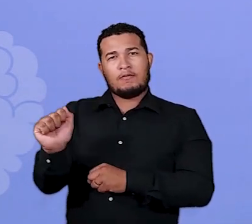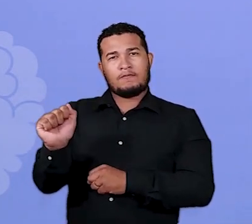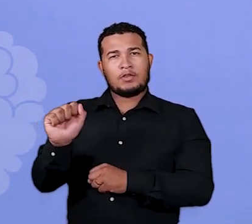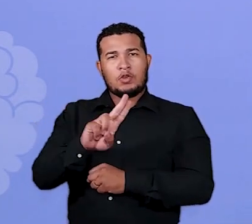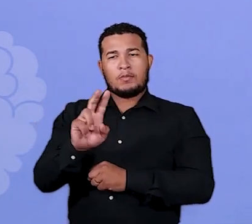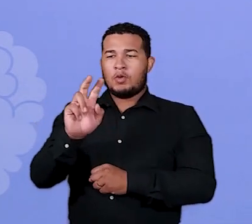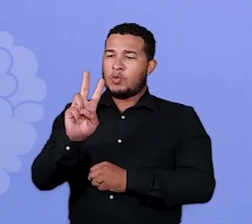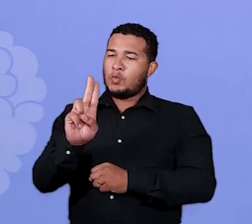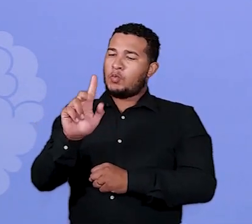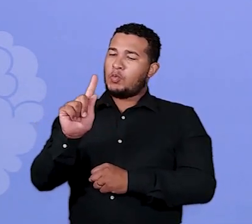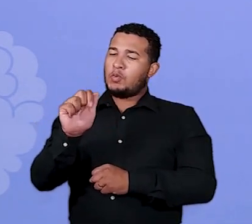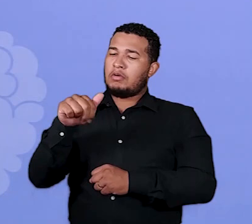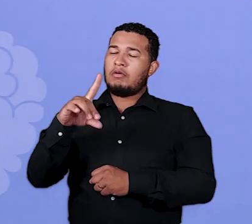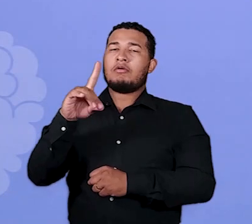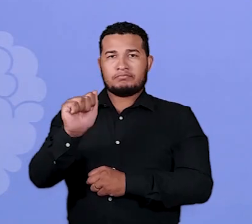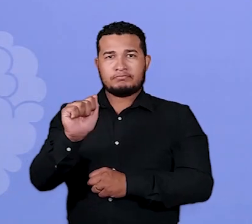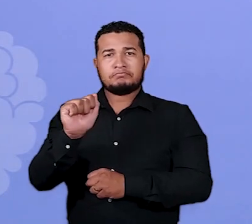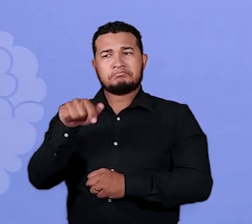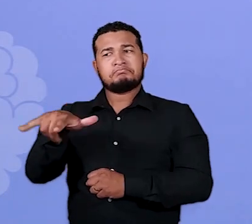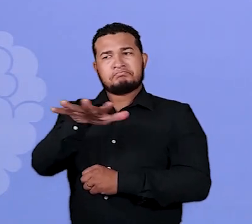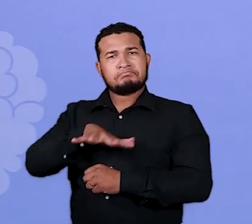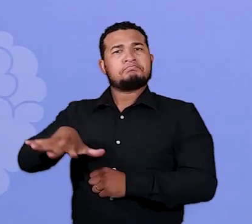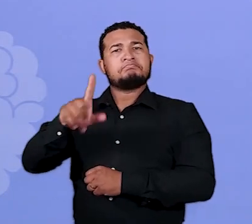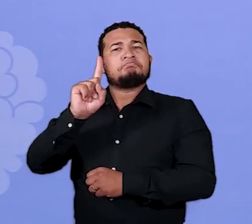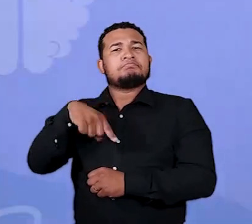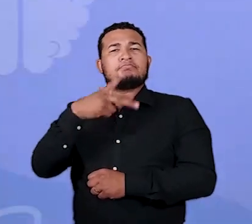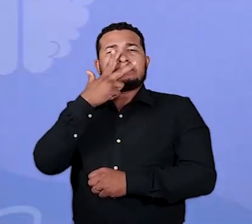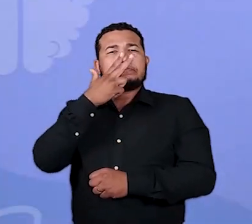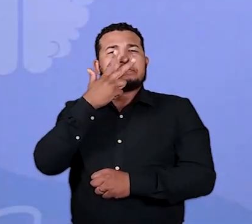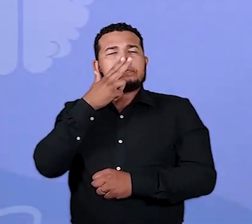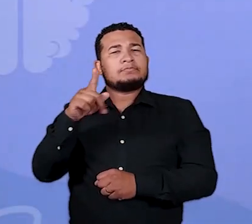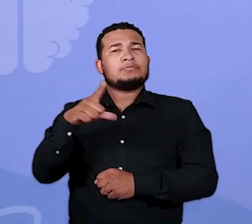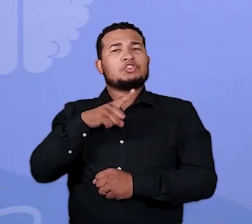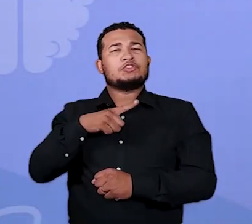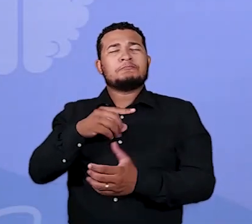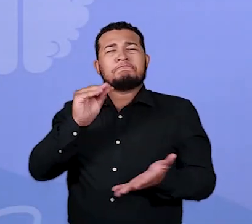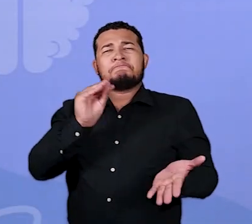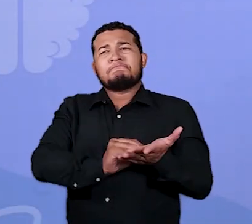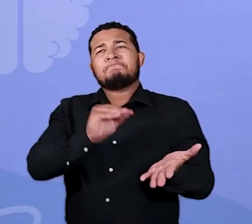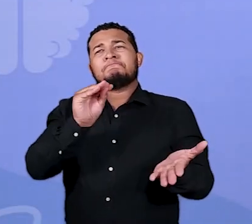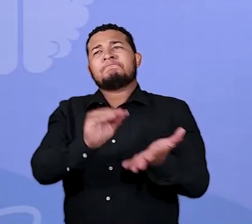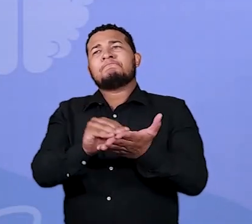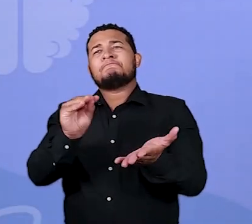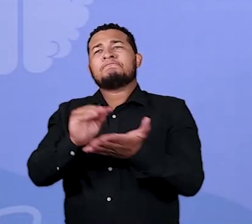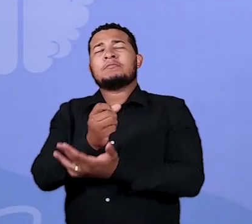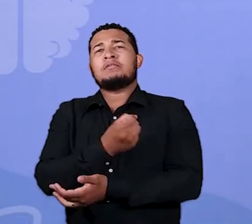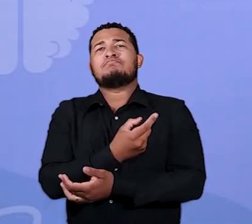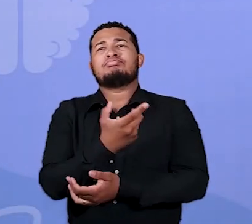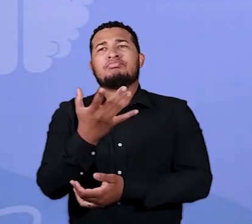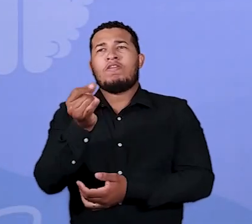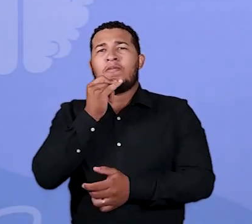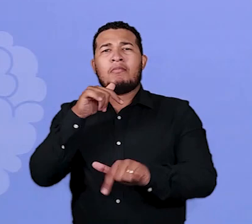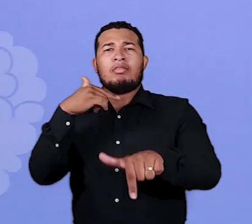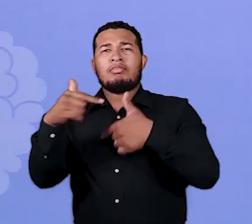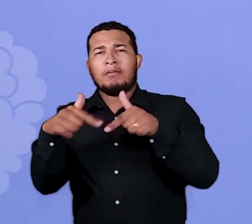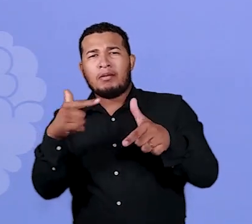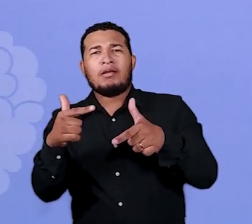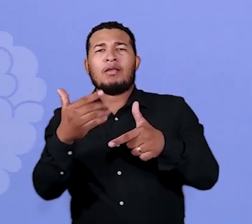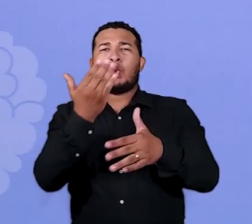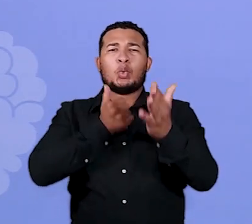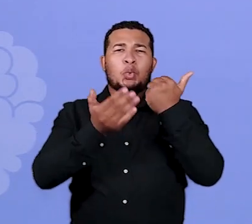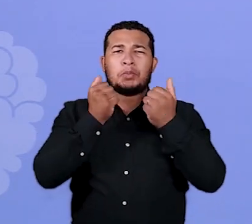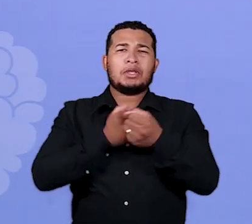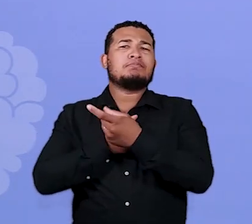fatos reais. E essa jovem observou um projeto de xadrez que estava naquela região.